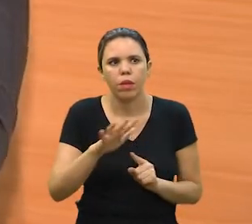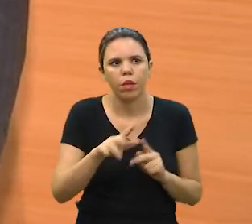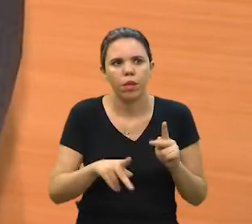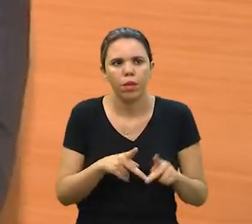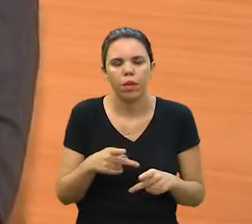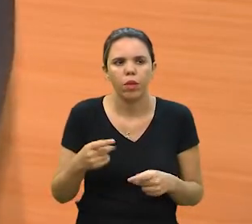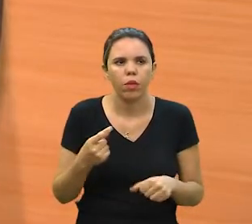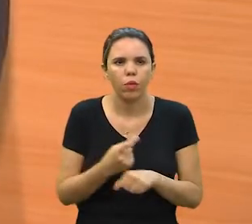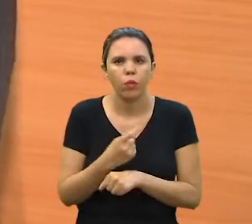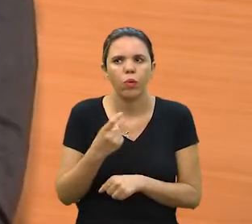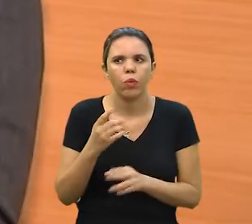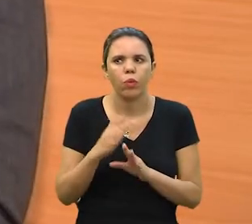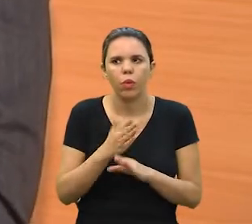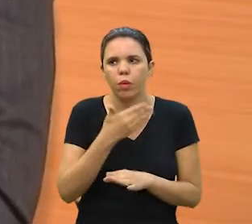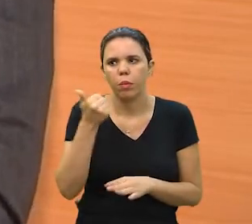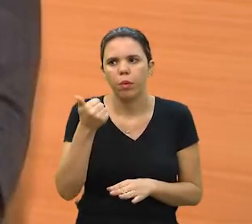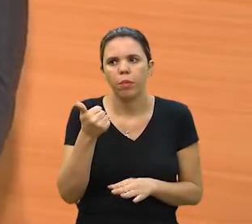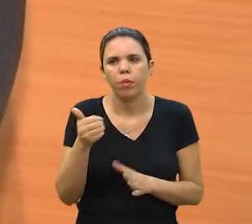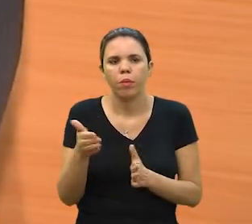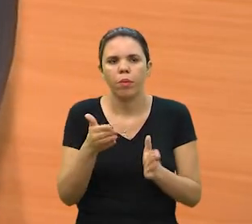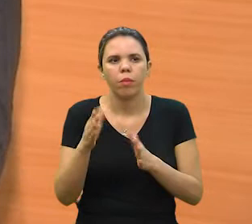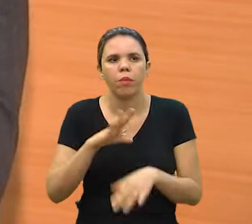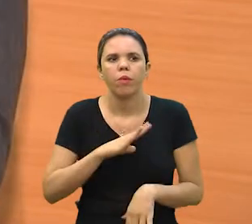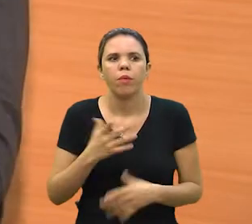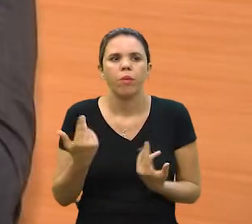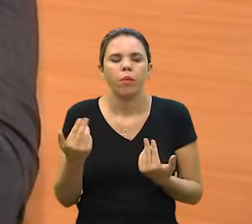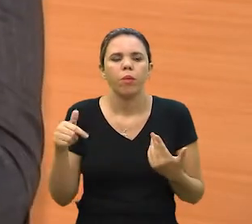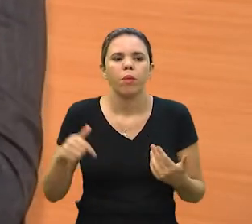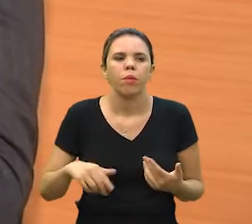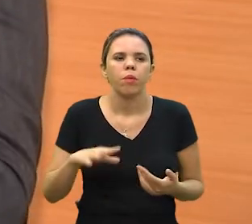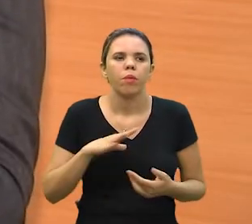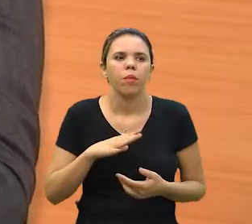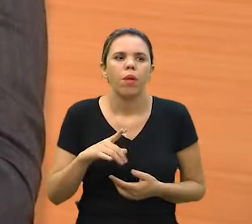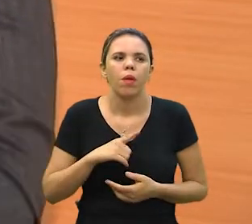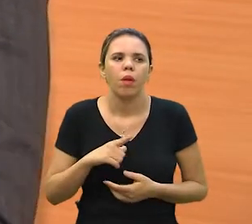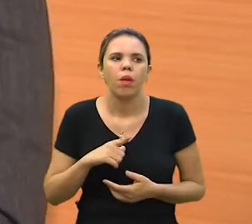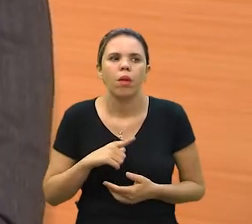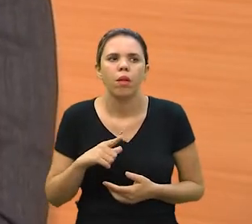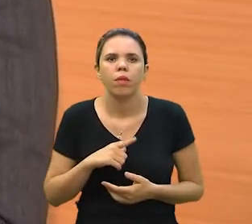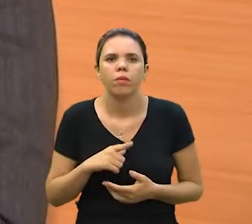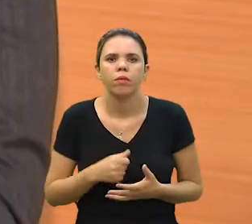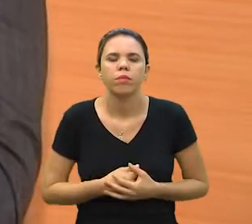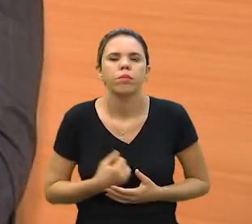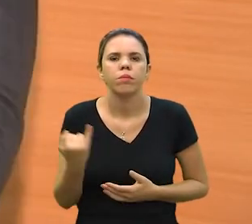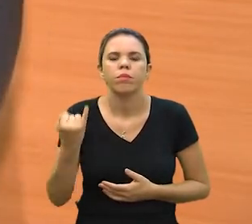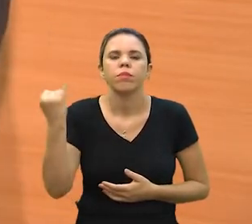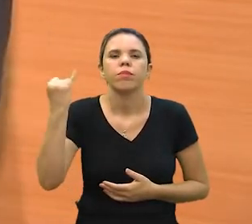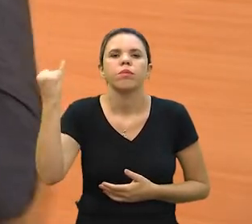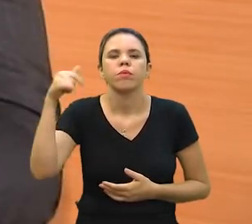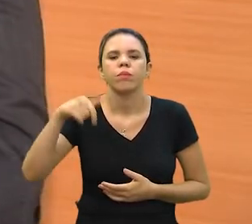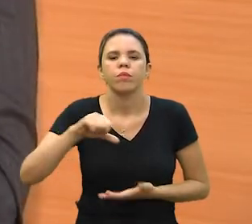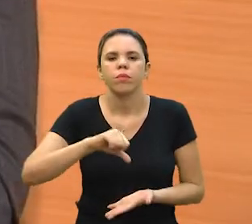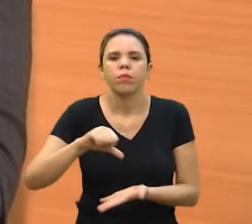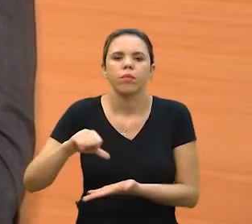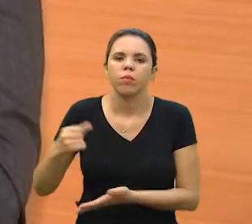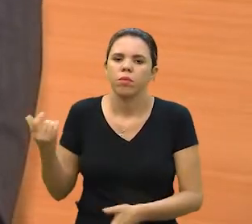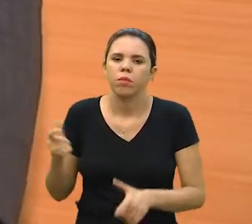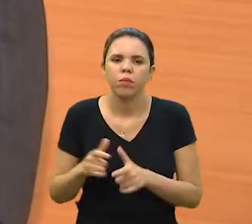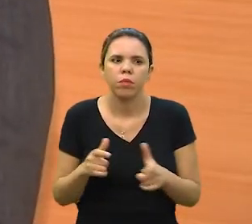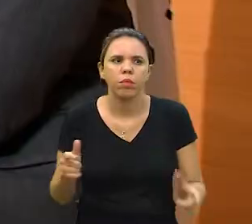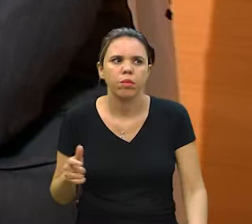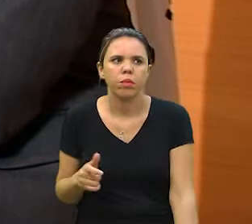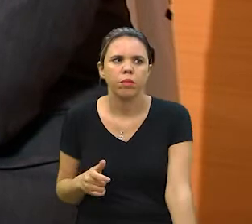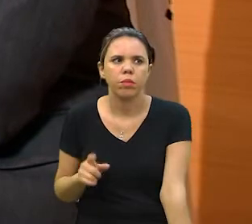sociedade, descobrir qual o caminho que seja melhor para uma cidade como a nossa, uma cidade que tem uma importância aqui na região muito